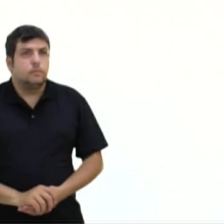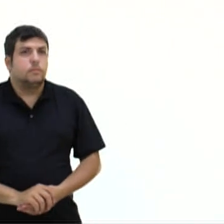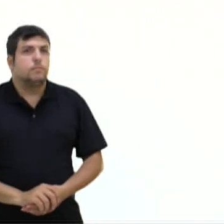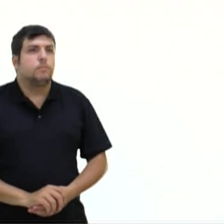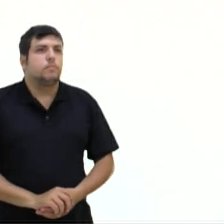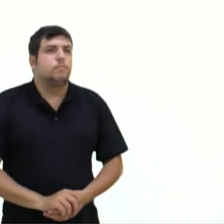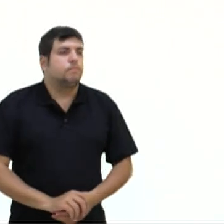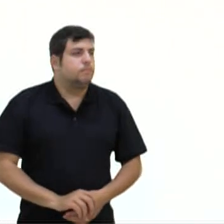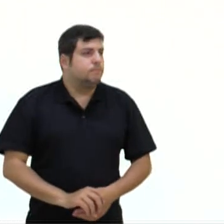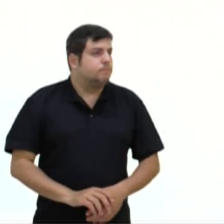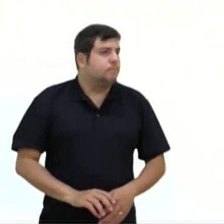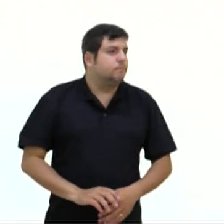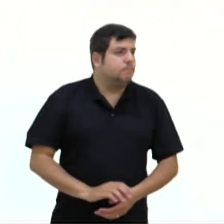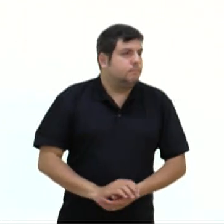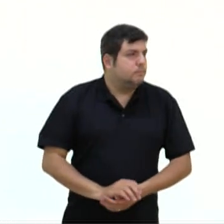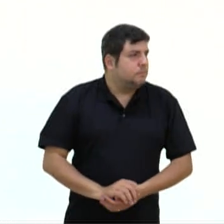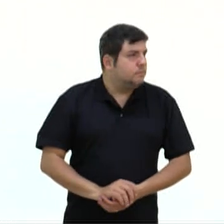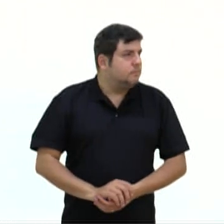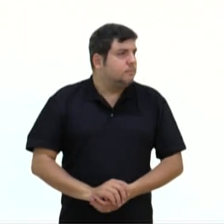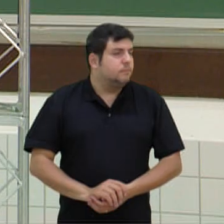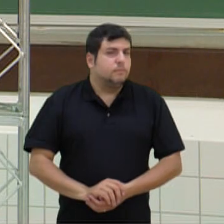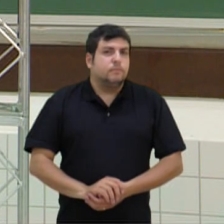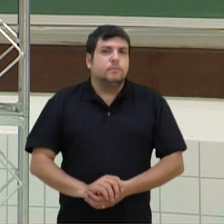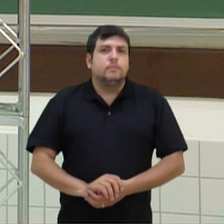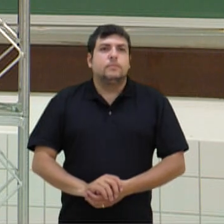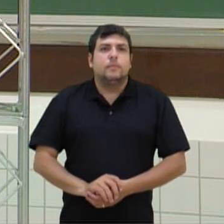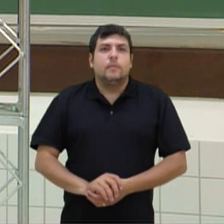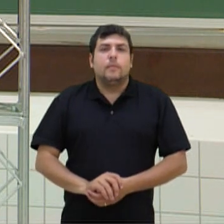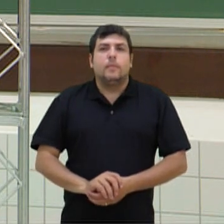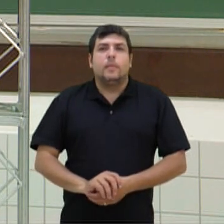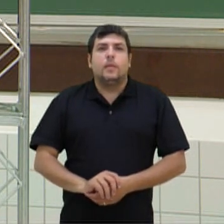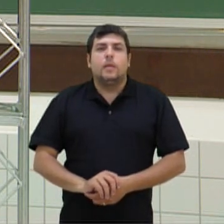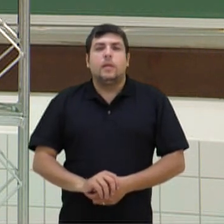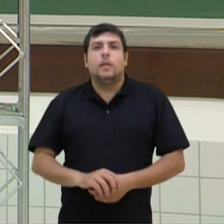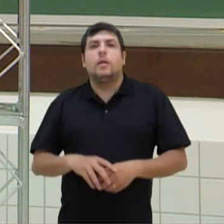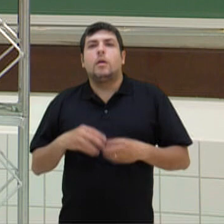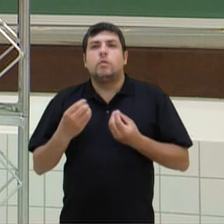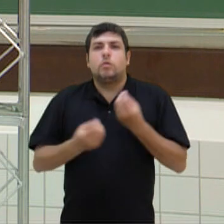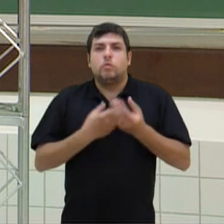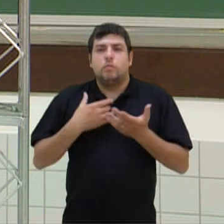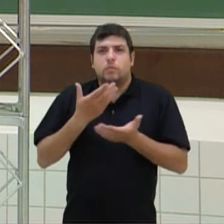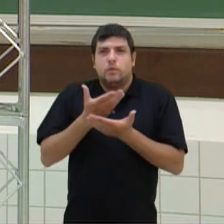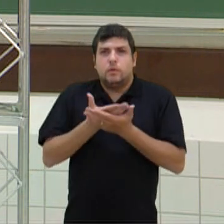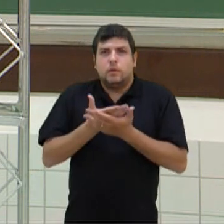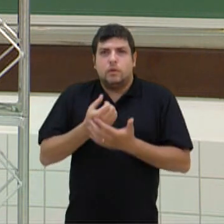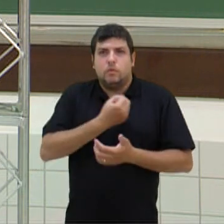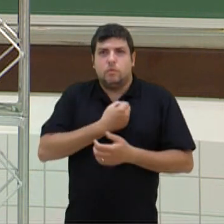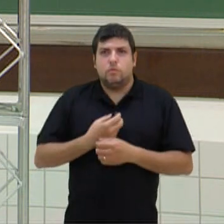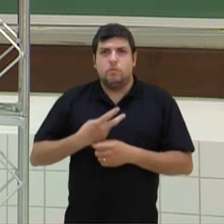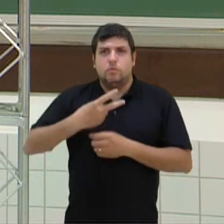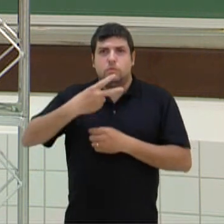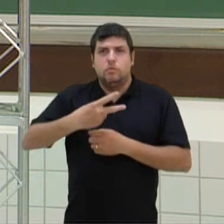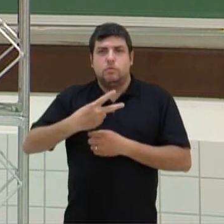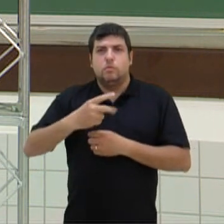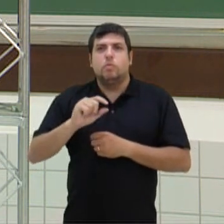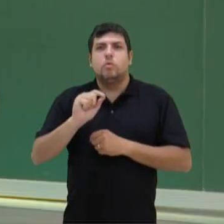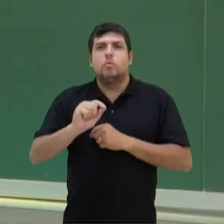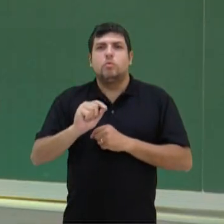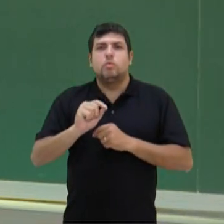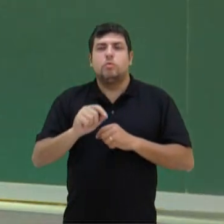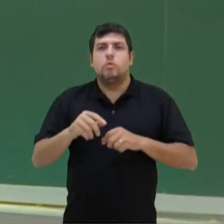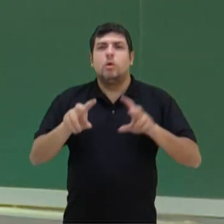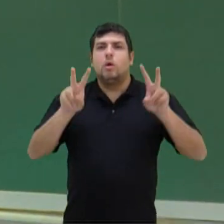Tá? Agora a gente vai passar para um outro assunto da nossa aula, nosso objetivo número 2, que é falar sobre pureza. Tá? Então,